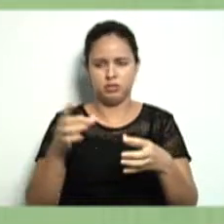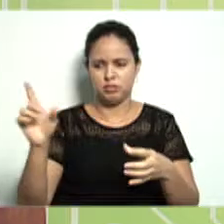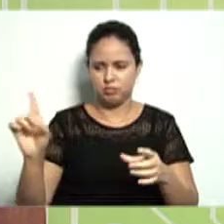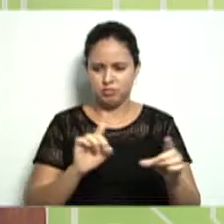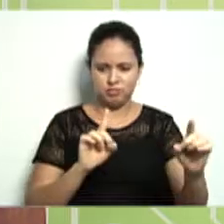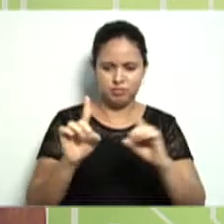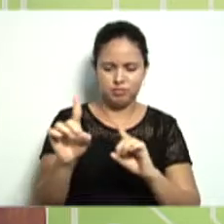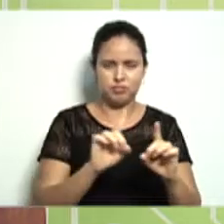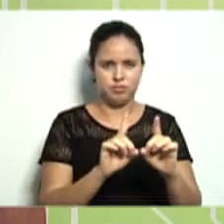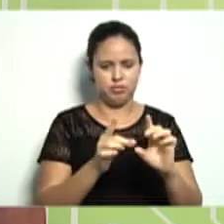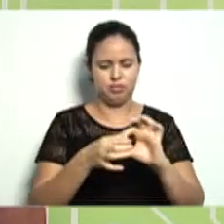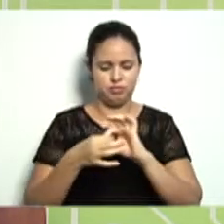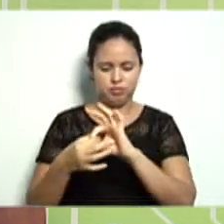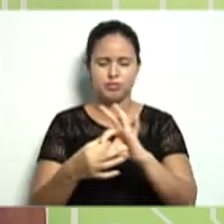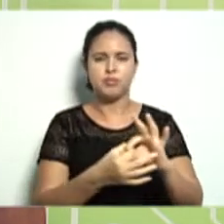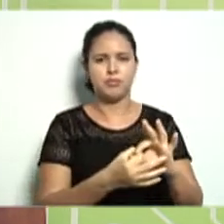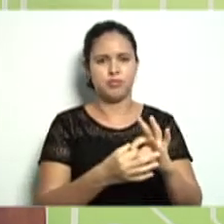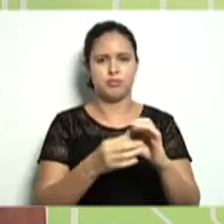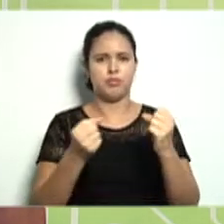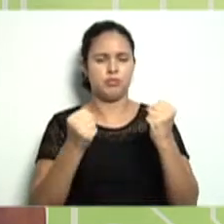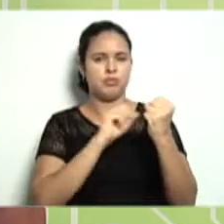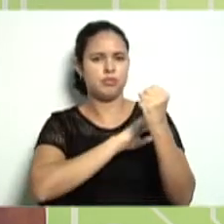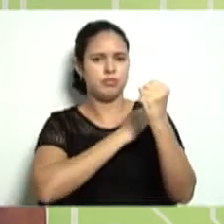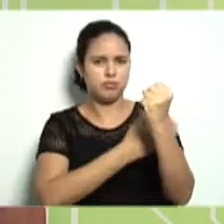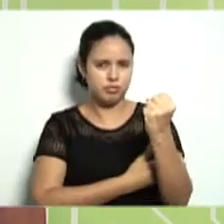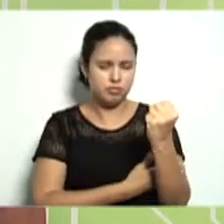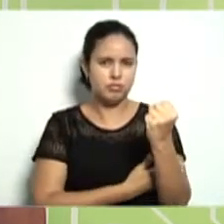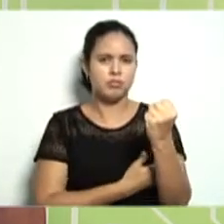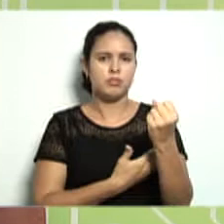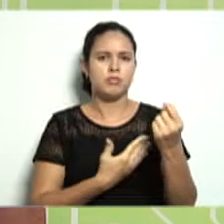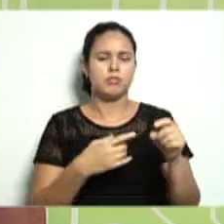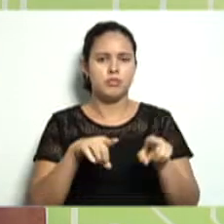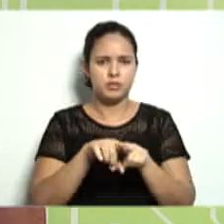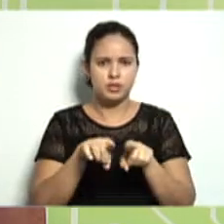ter que unir as forças, unir os esforços, ter